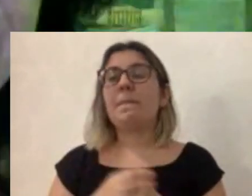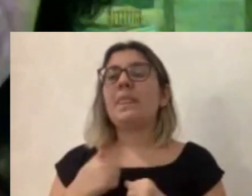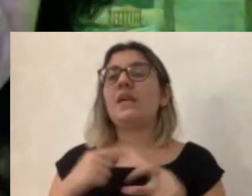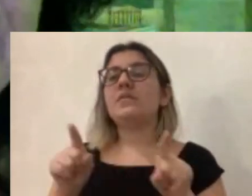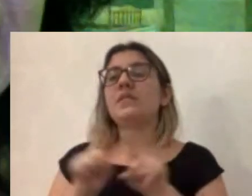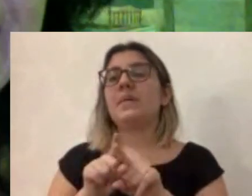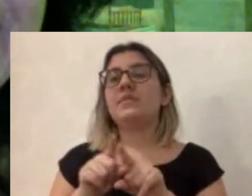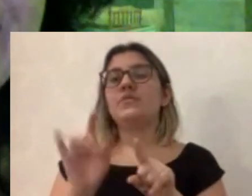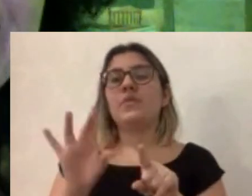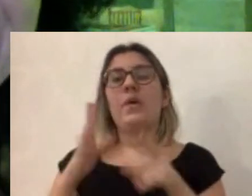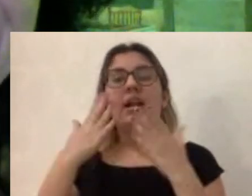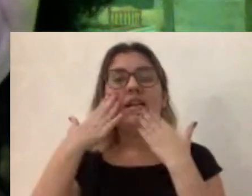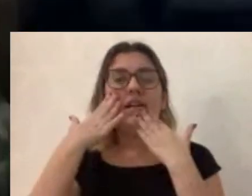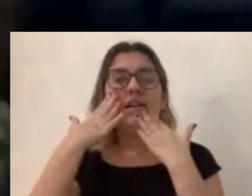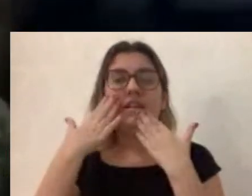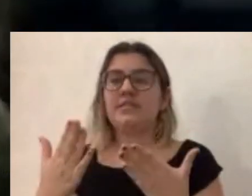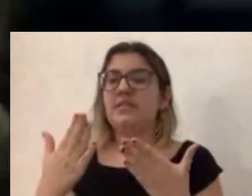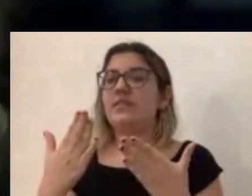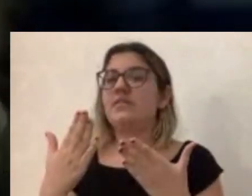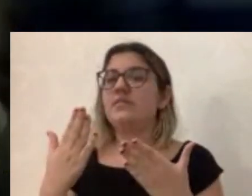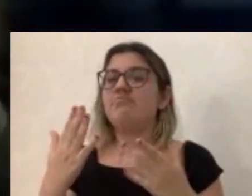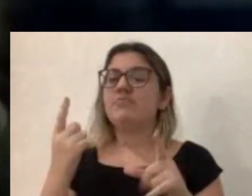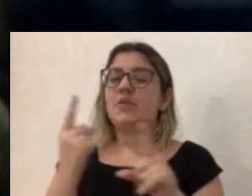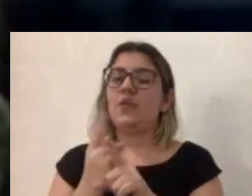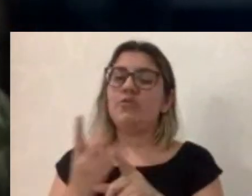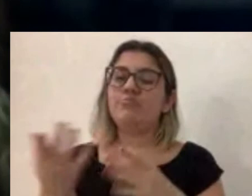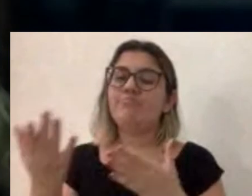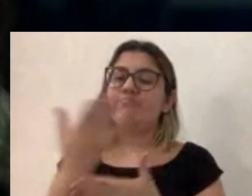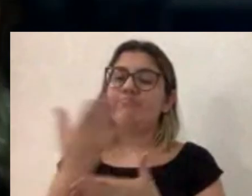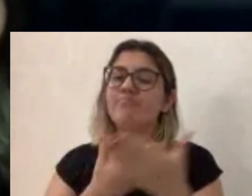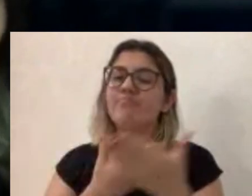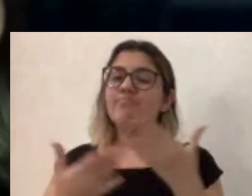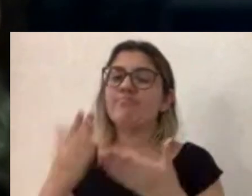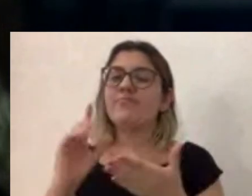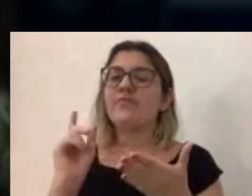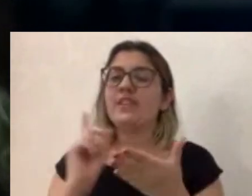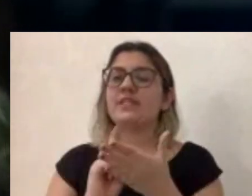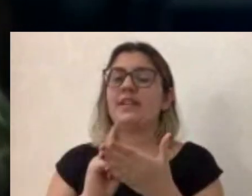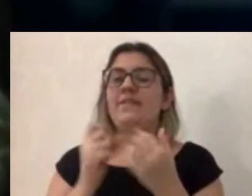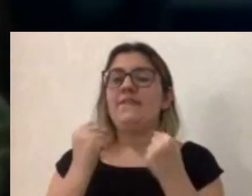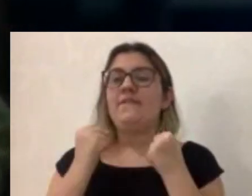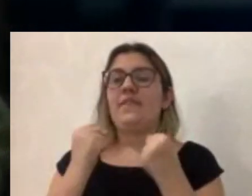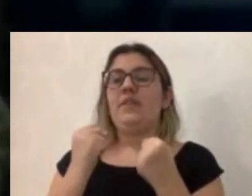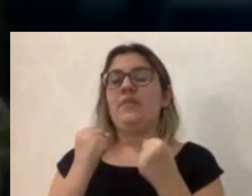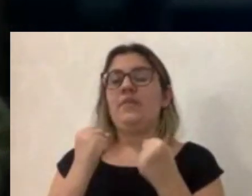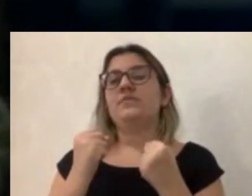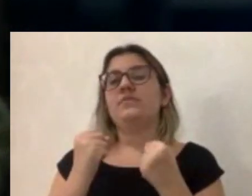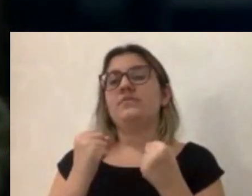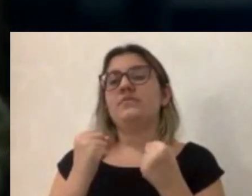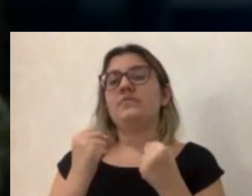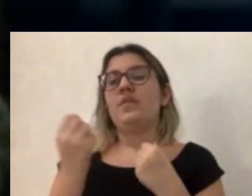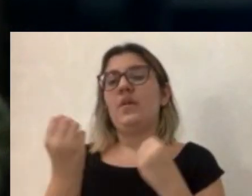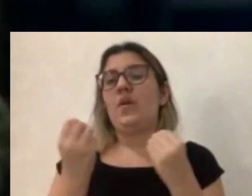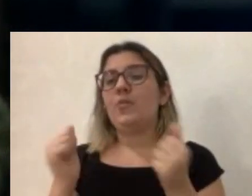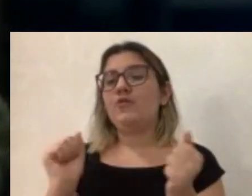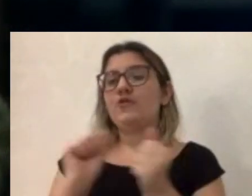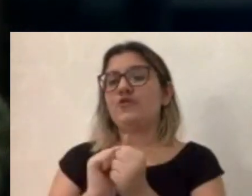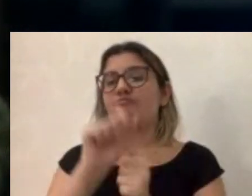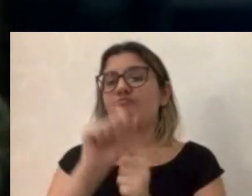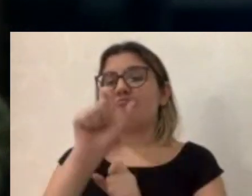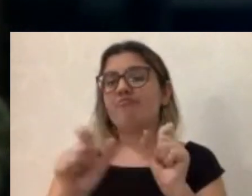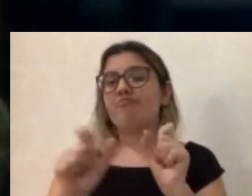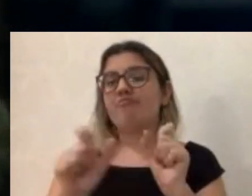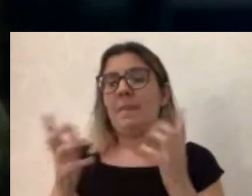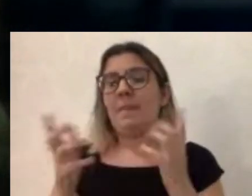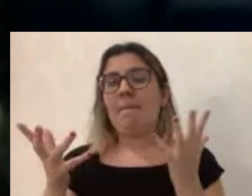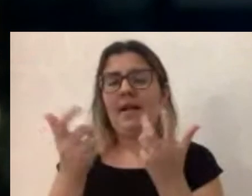Obrigada, Edgar. Eu também estou aqui só para agradecer, viu, gente? Esse encontro aqui é muito